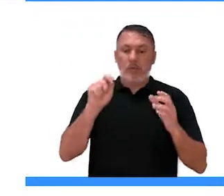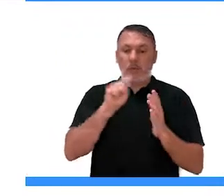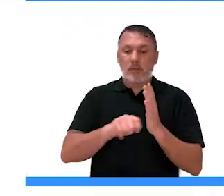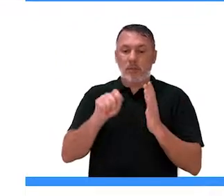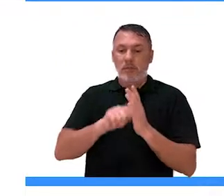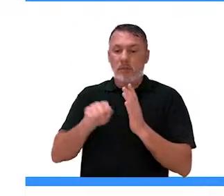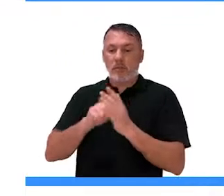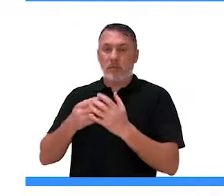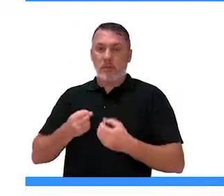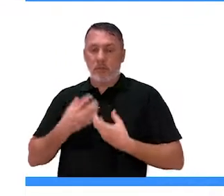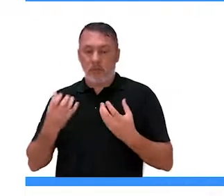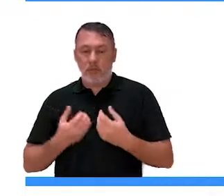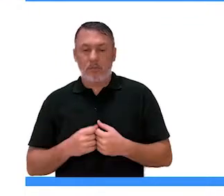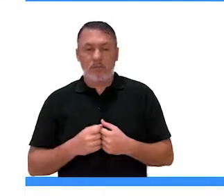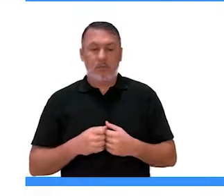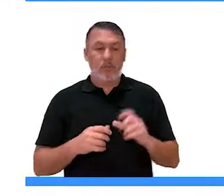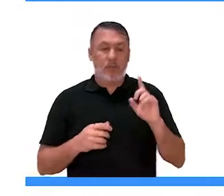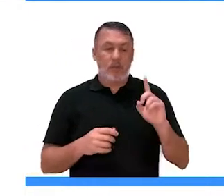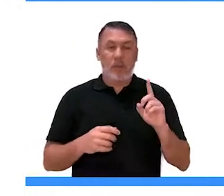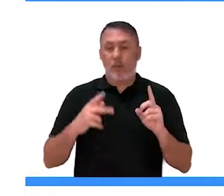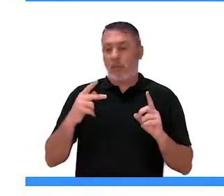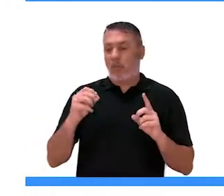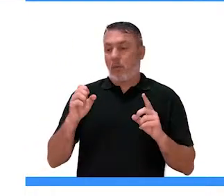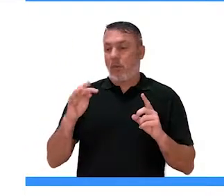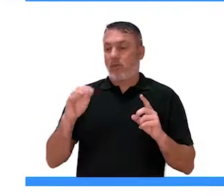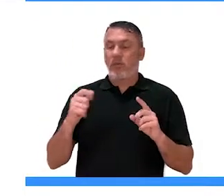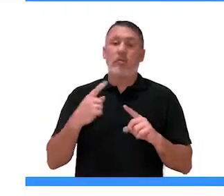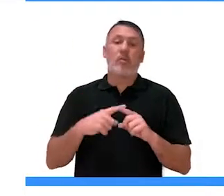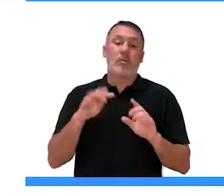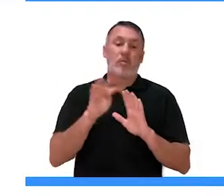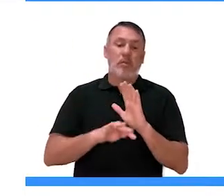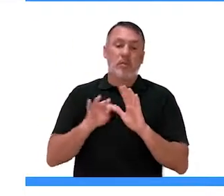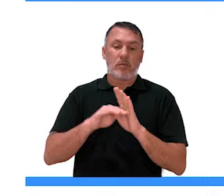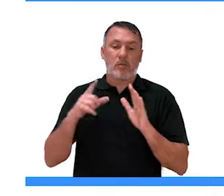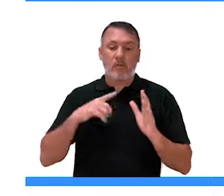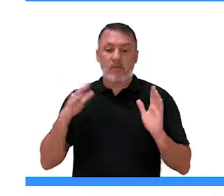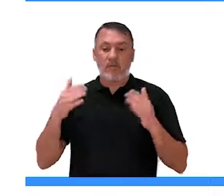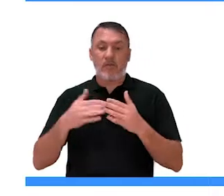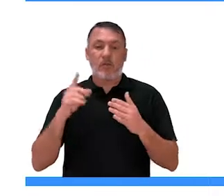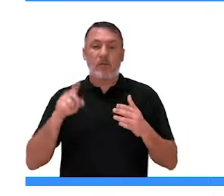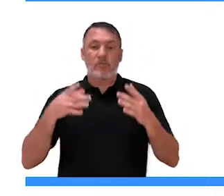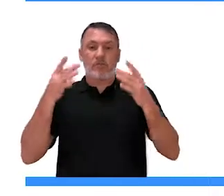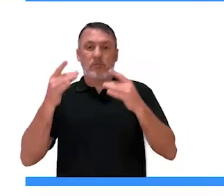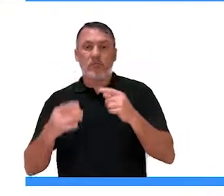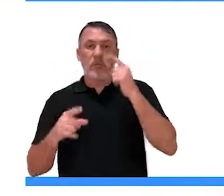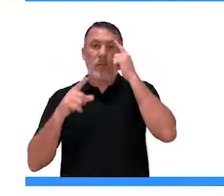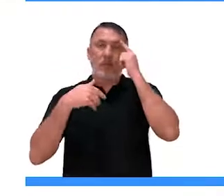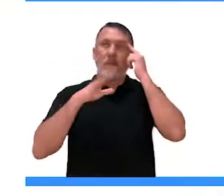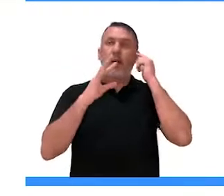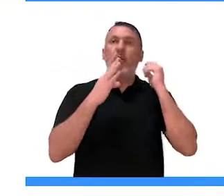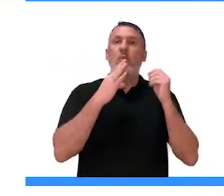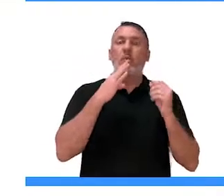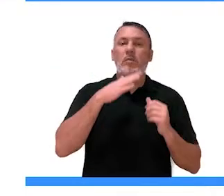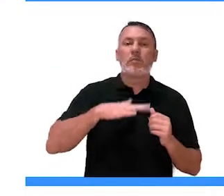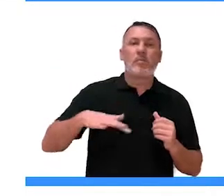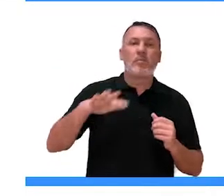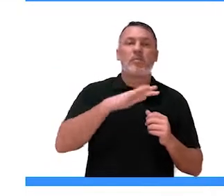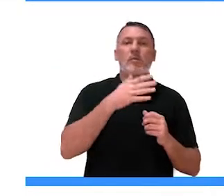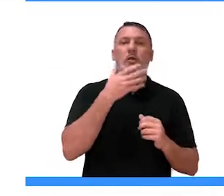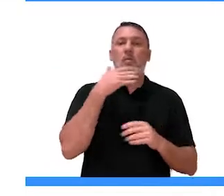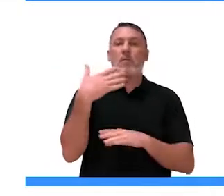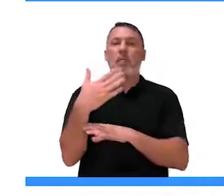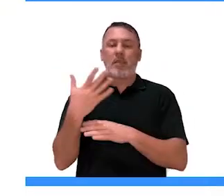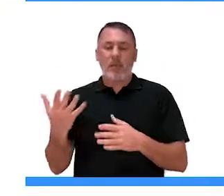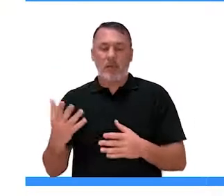de escrita de um de seus poemas. D, poética, porque o texto aborda os elementos estéticos de um dos poemas mais